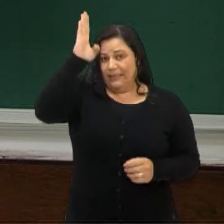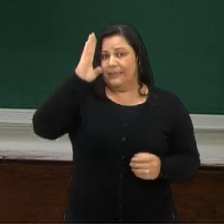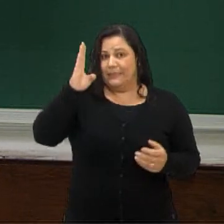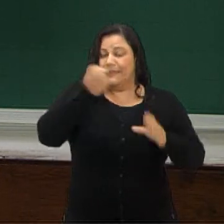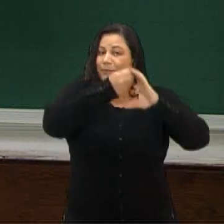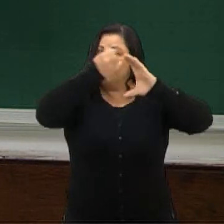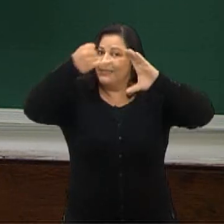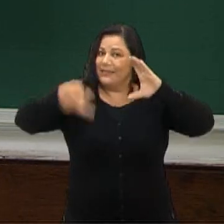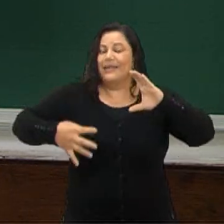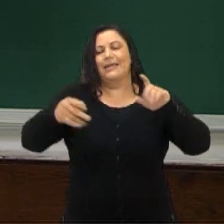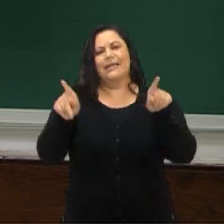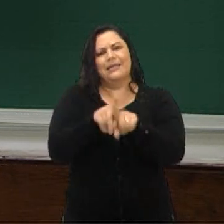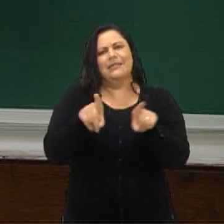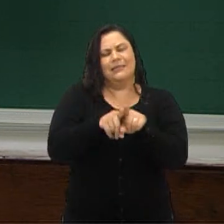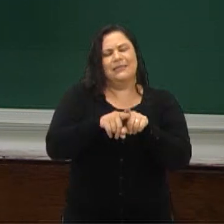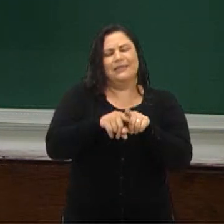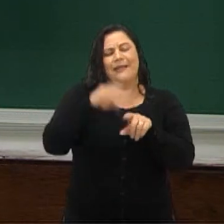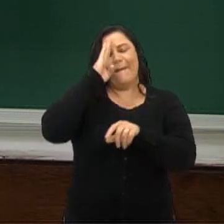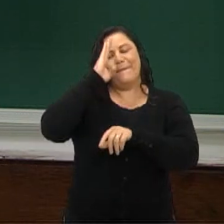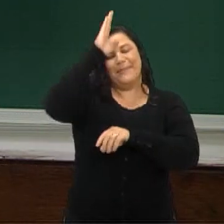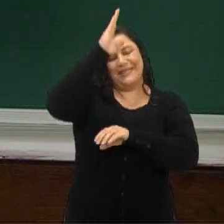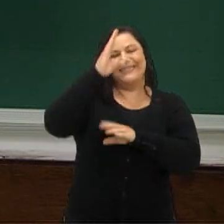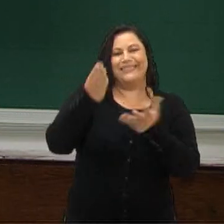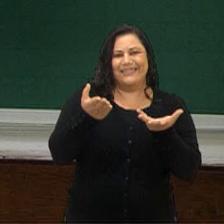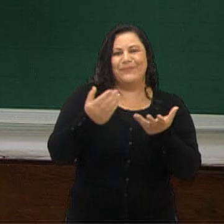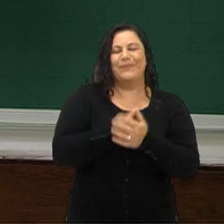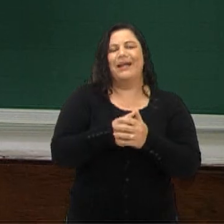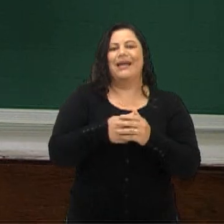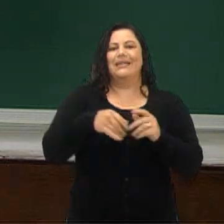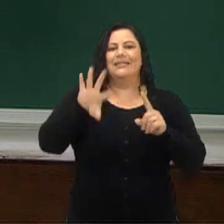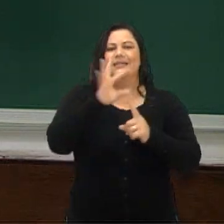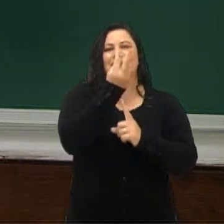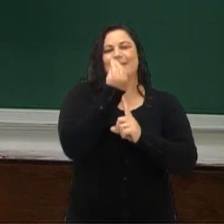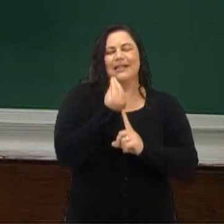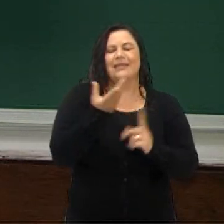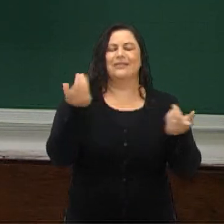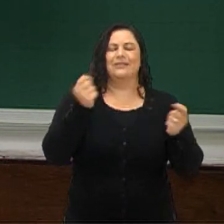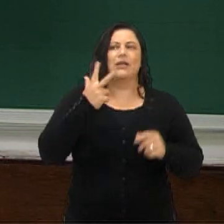principais artistas, a orelhinha de Van Gogh